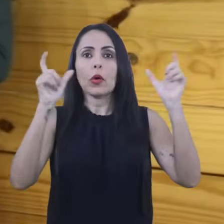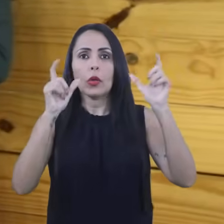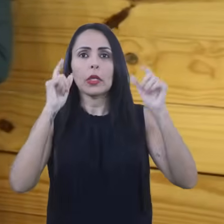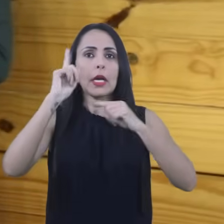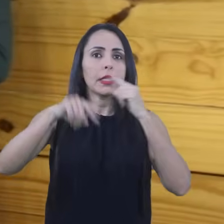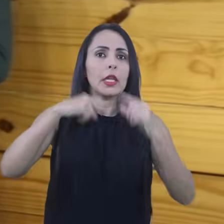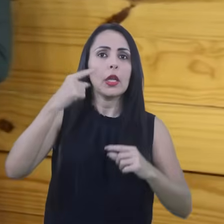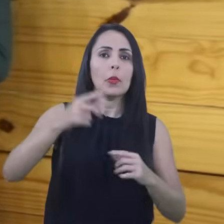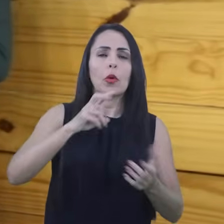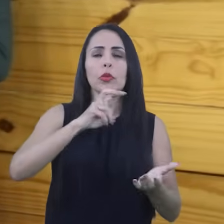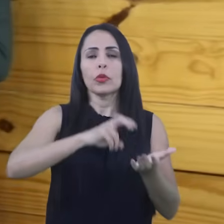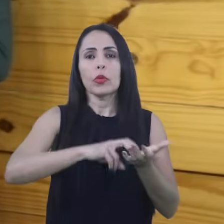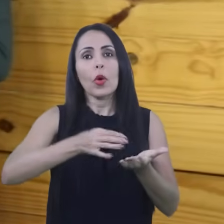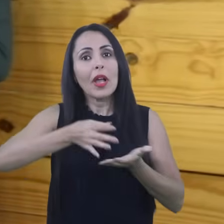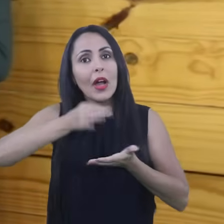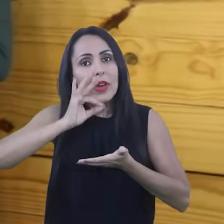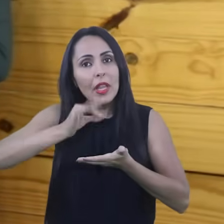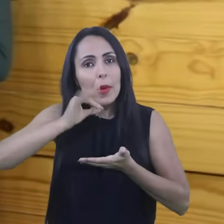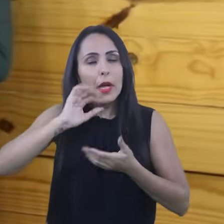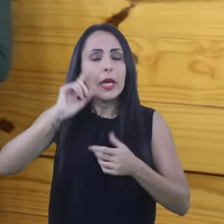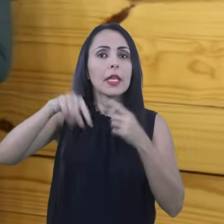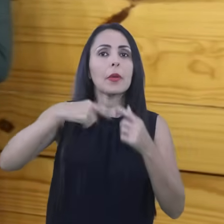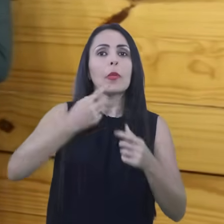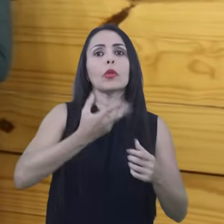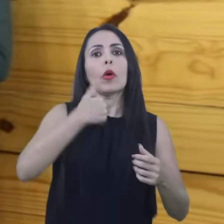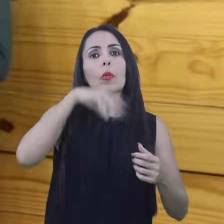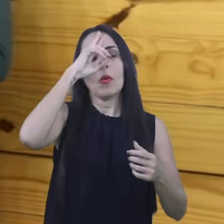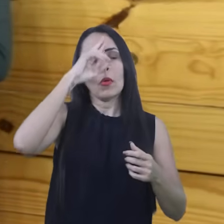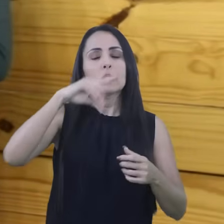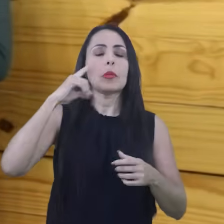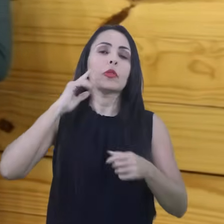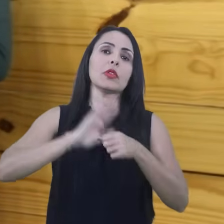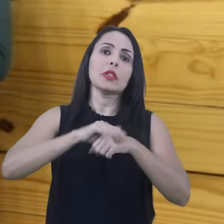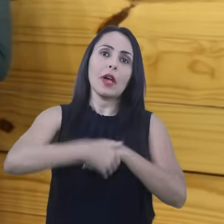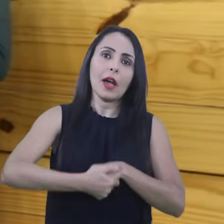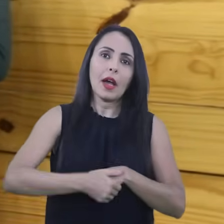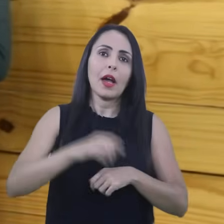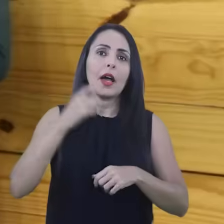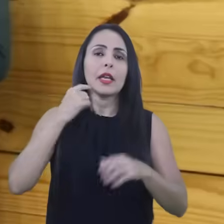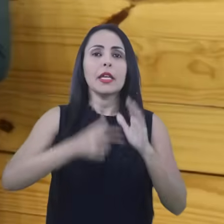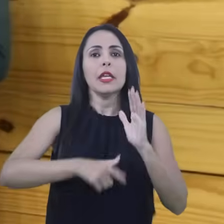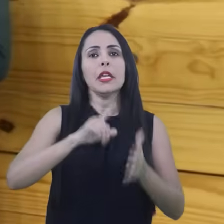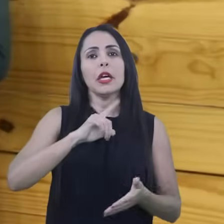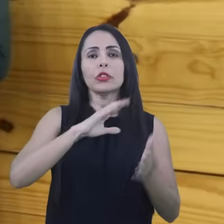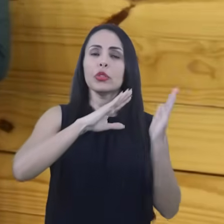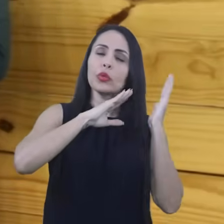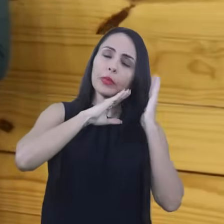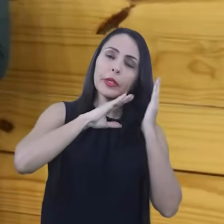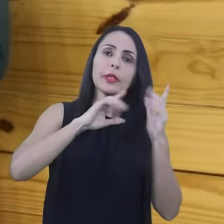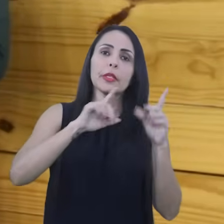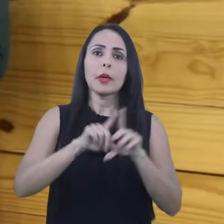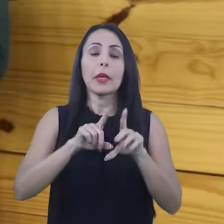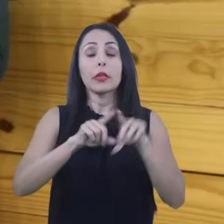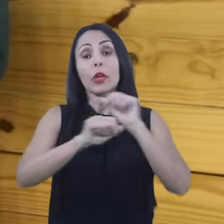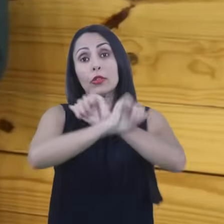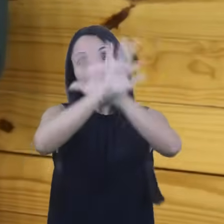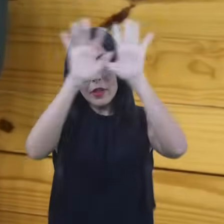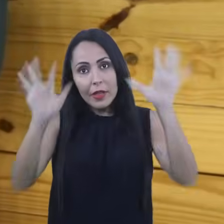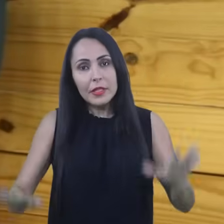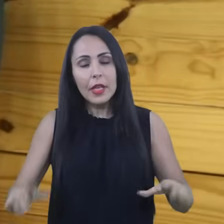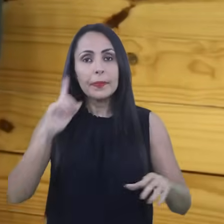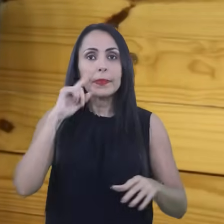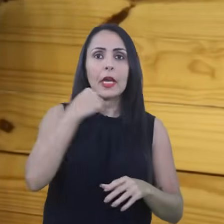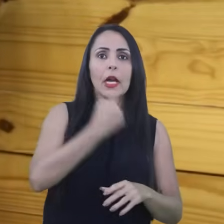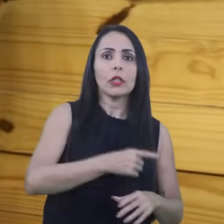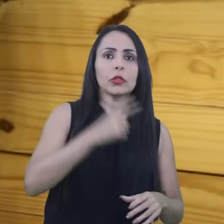café da manhã, após o almoço, após o jantar e antes de dormir. Mas eu quero também aqui deixar claro, né, na nossa